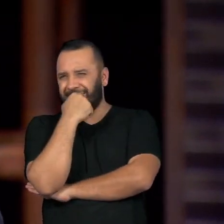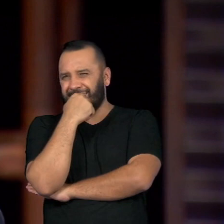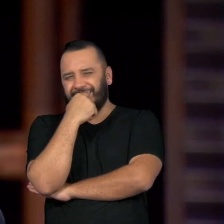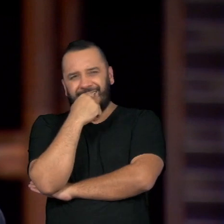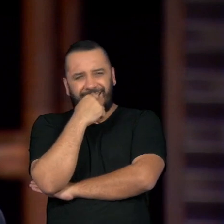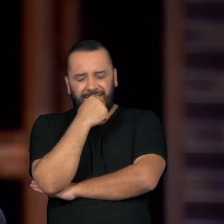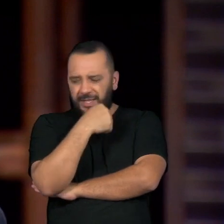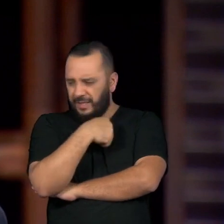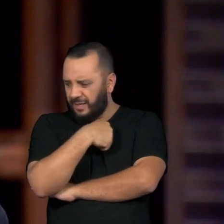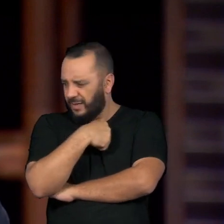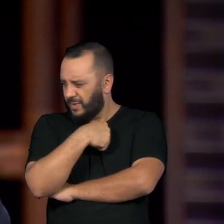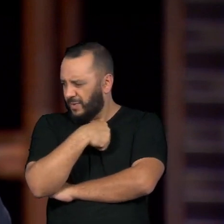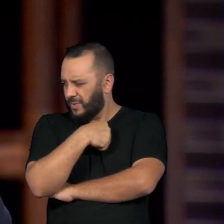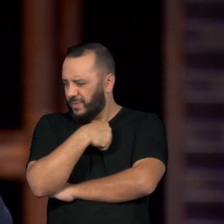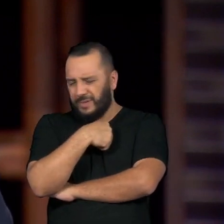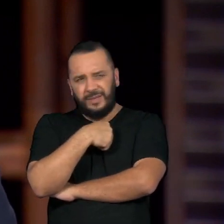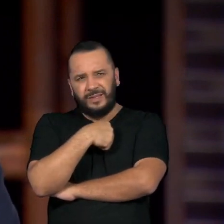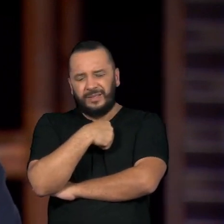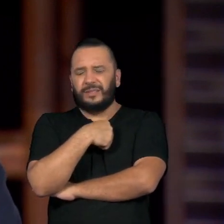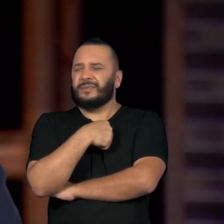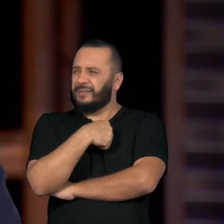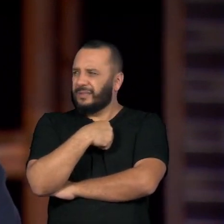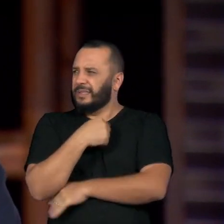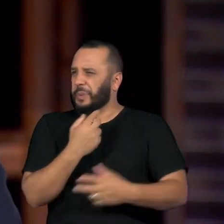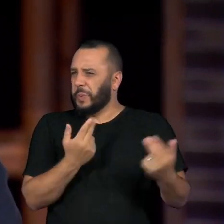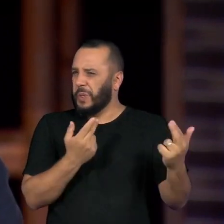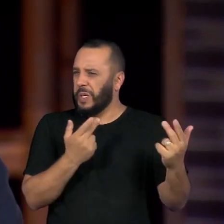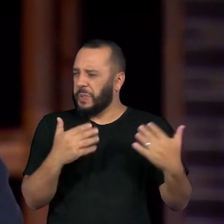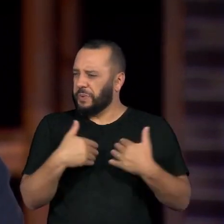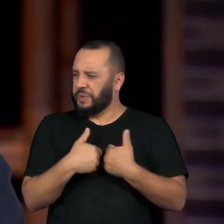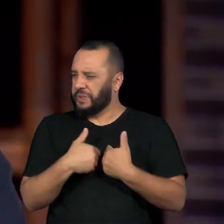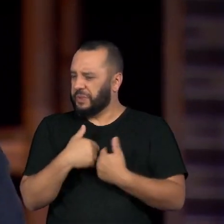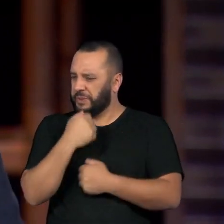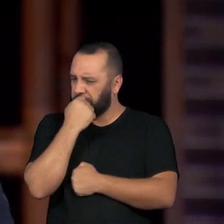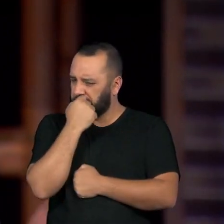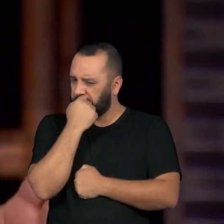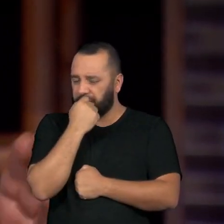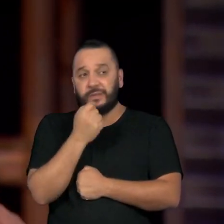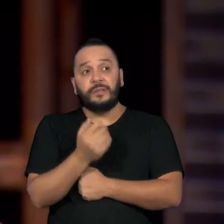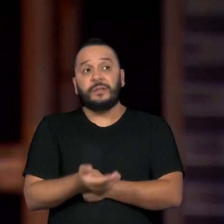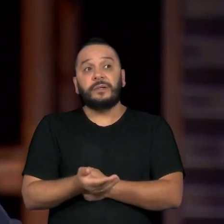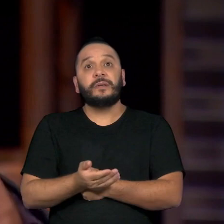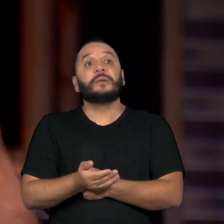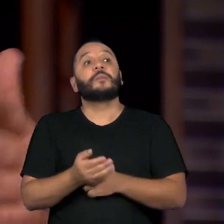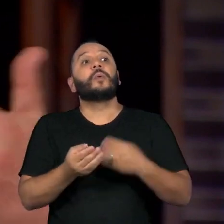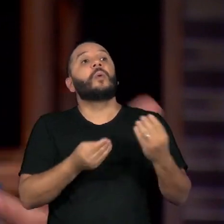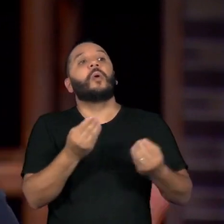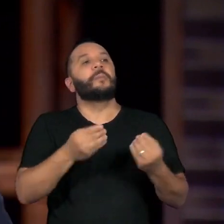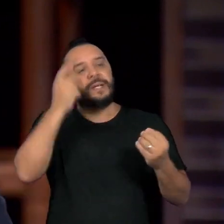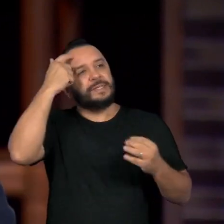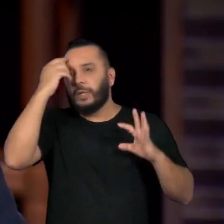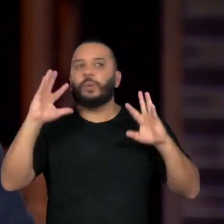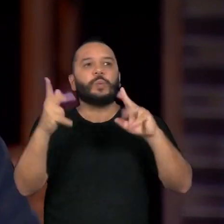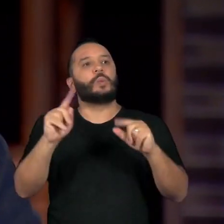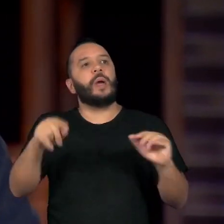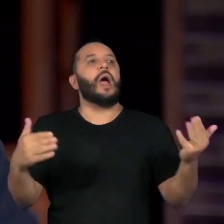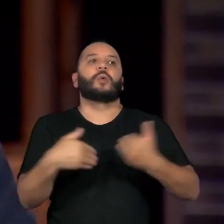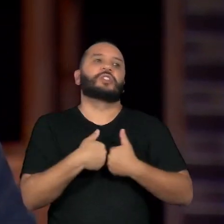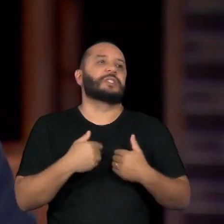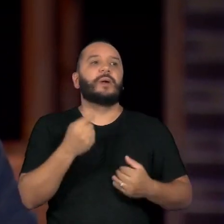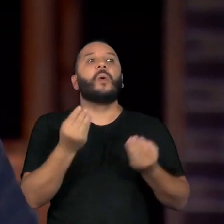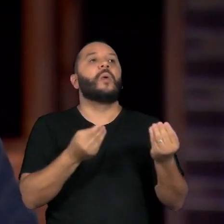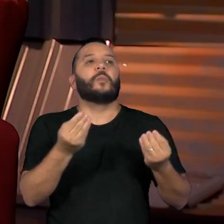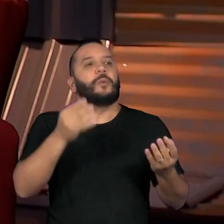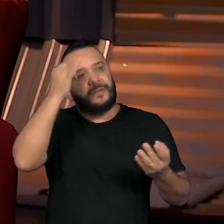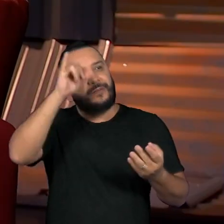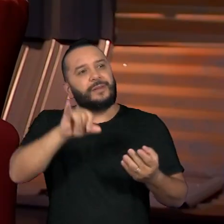que eu também não estou nesse espectro? O que a gente também tem que se prevenir para não achar que tudo é